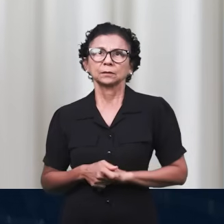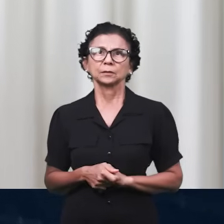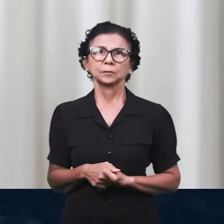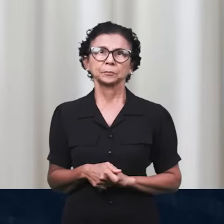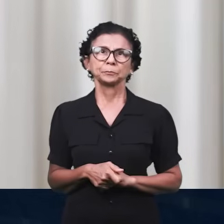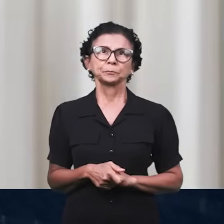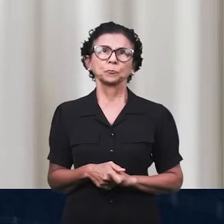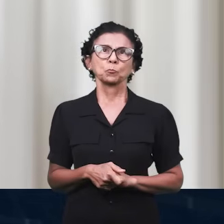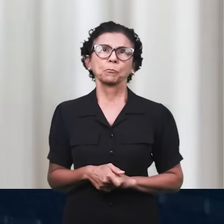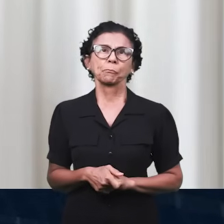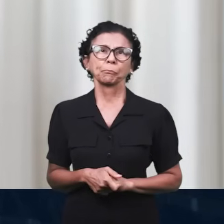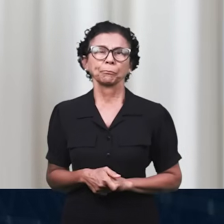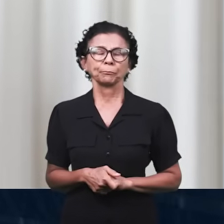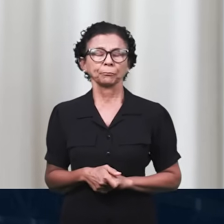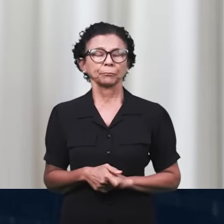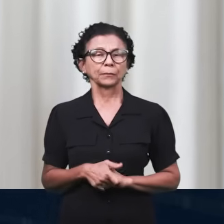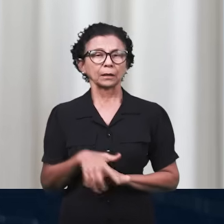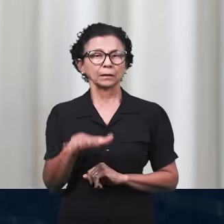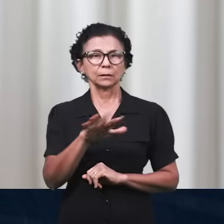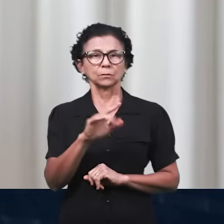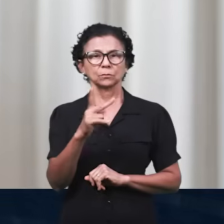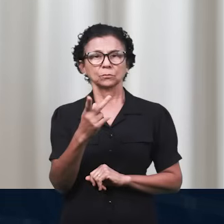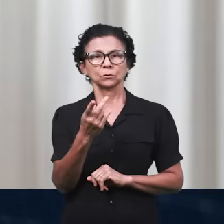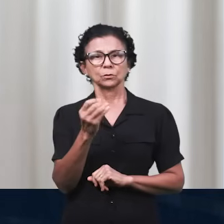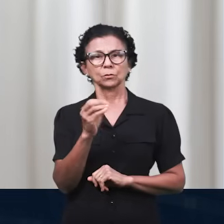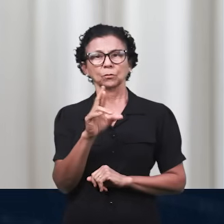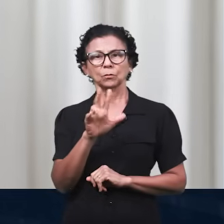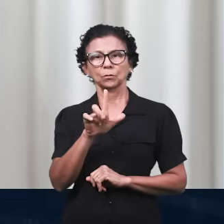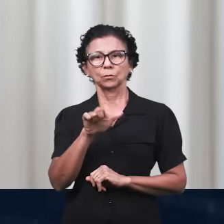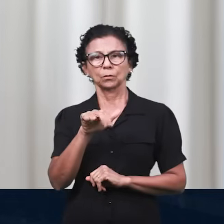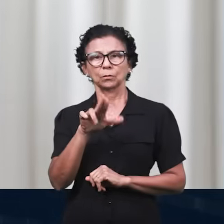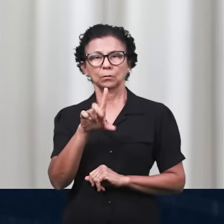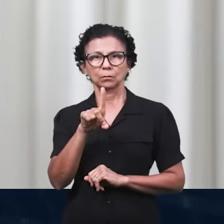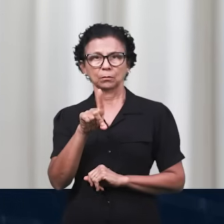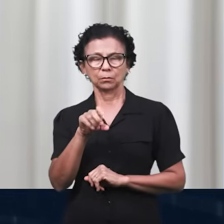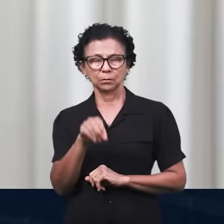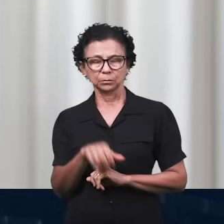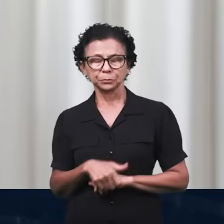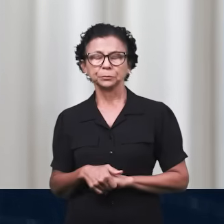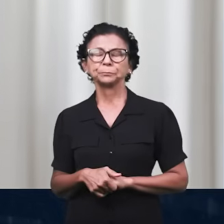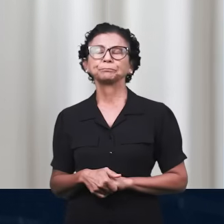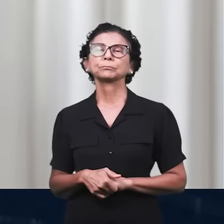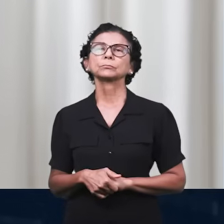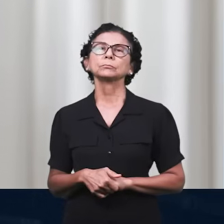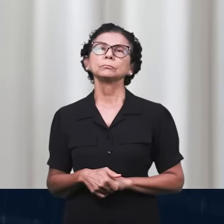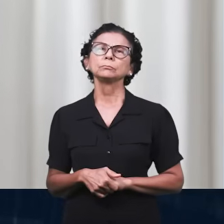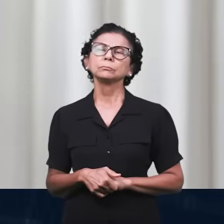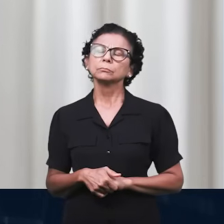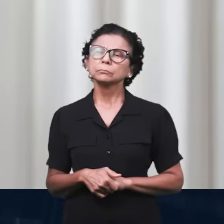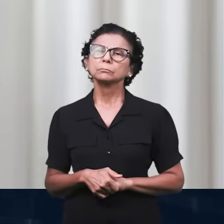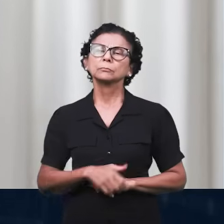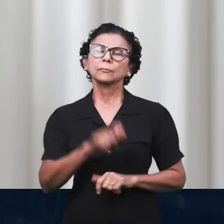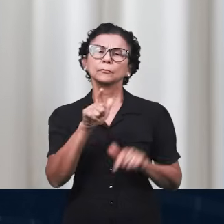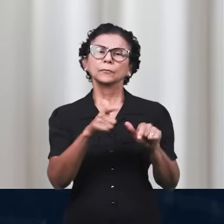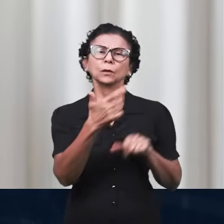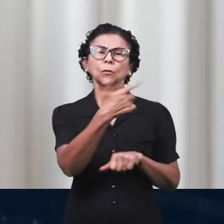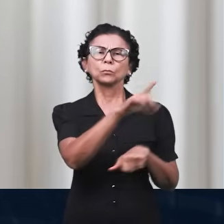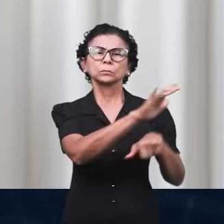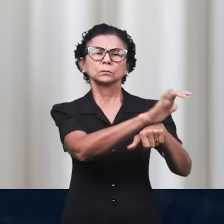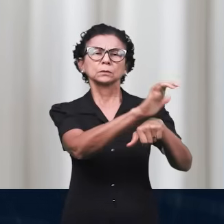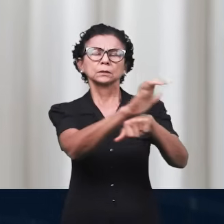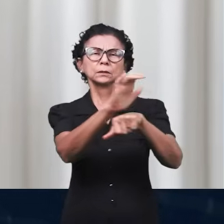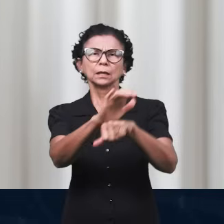aqui na região de Orlando, na Flórida, com a participação de irmãos que vieram de